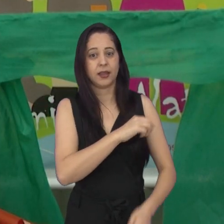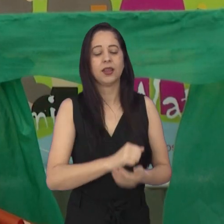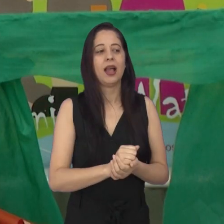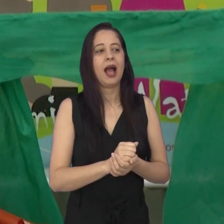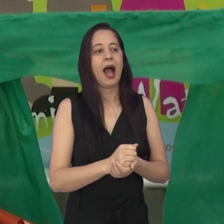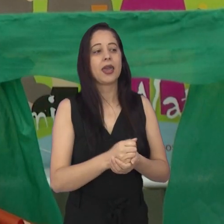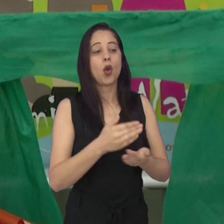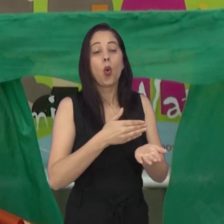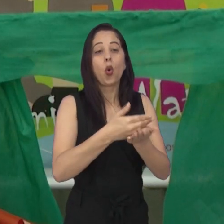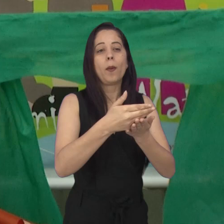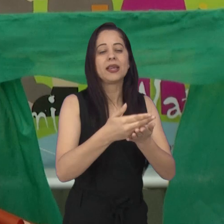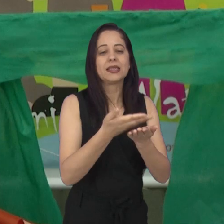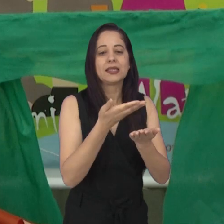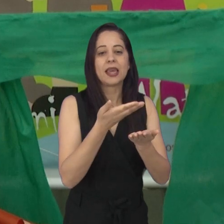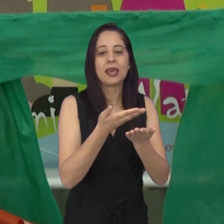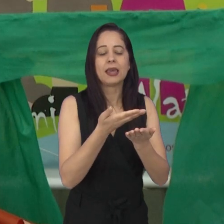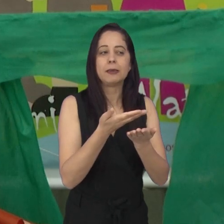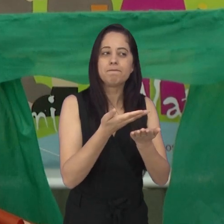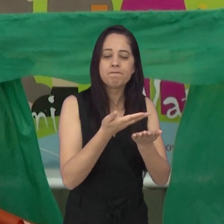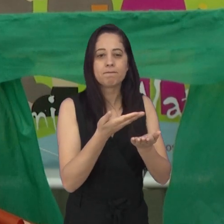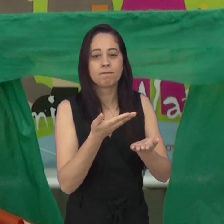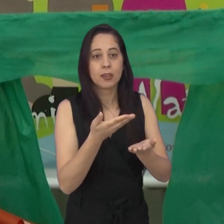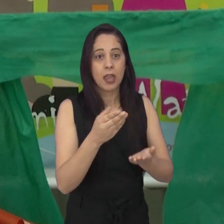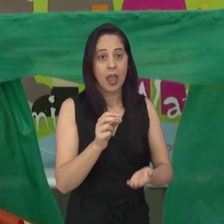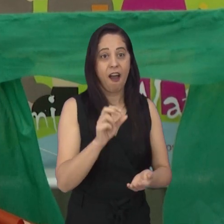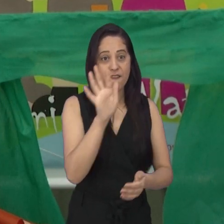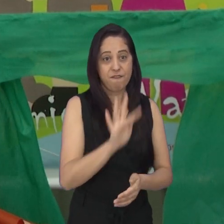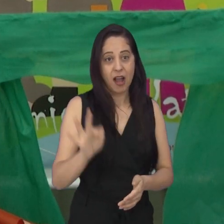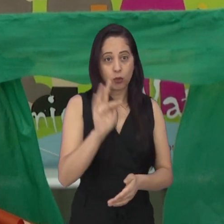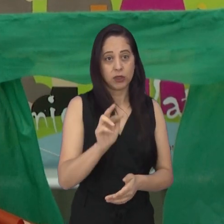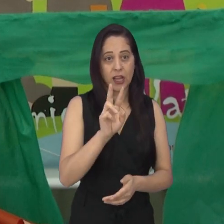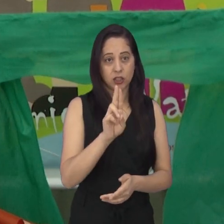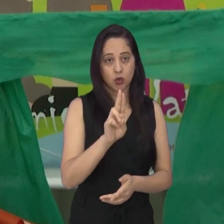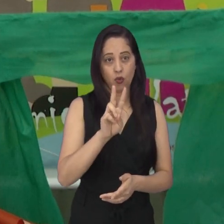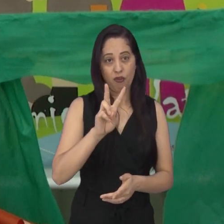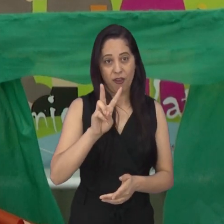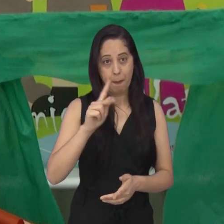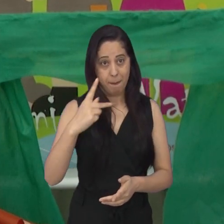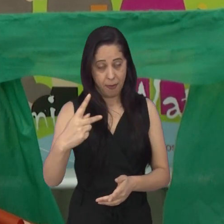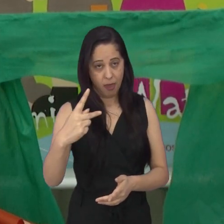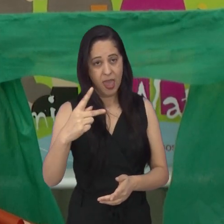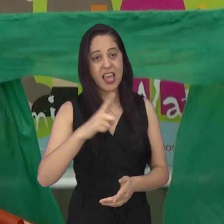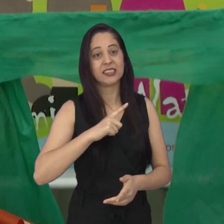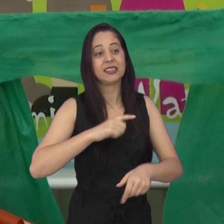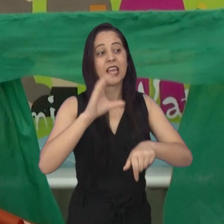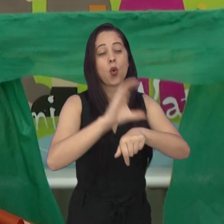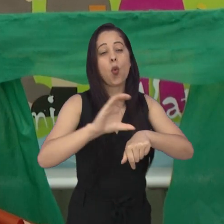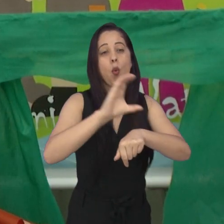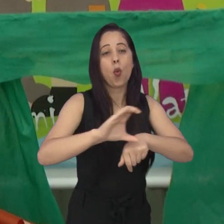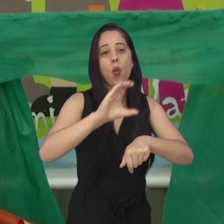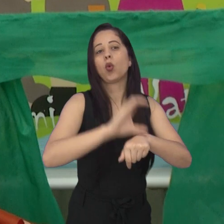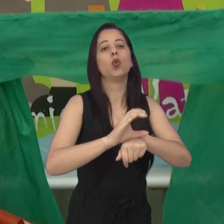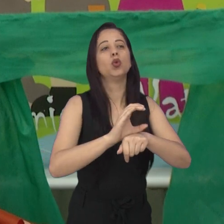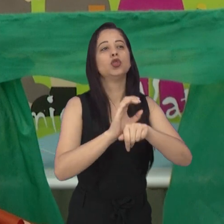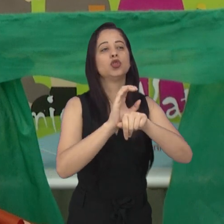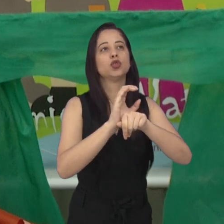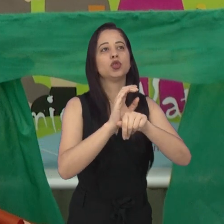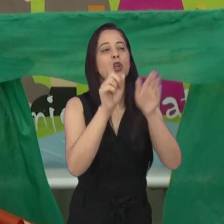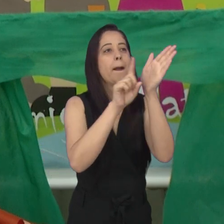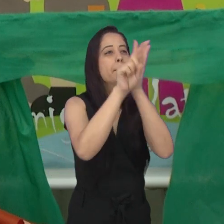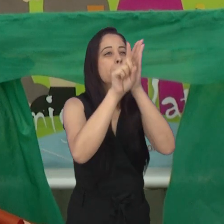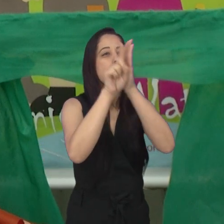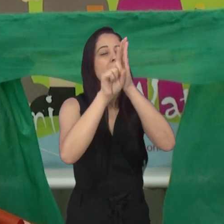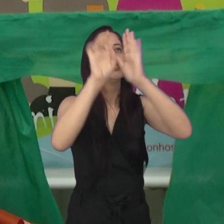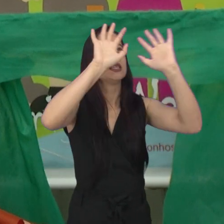o tempo, né? Na Univap tinha, né, um curso que estudava lá meteorologia, que a gente